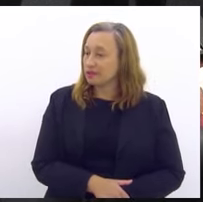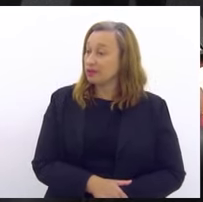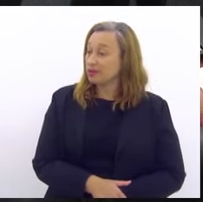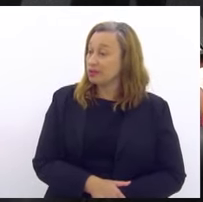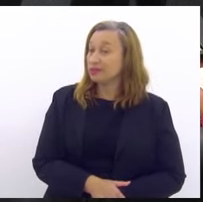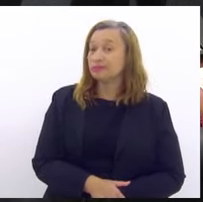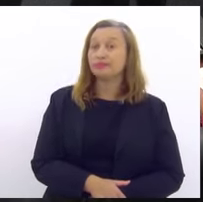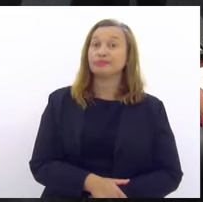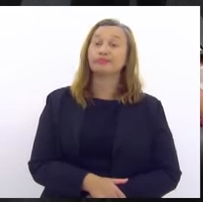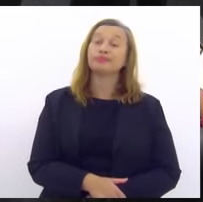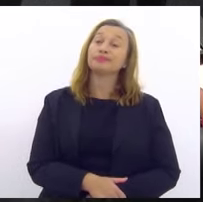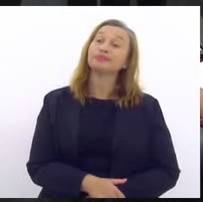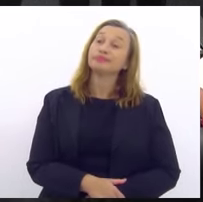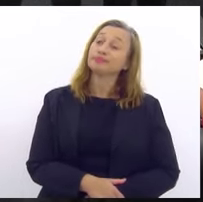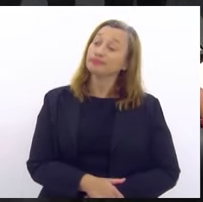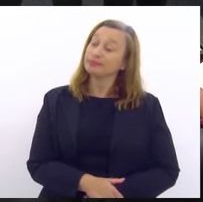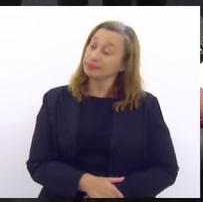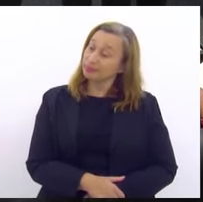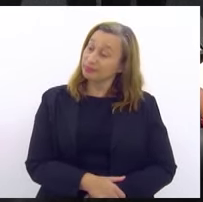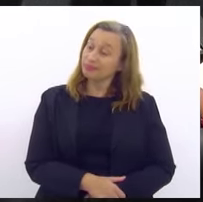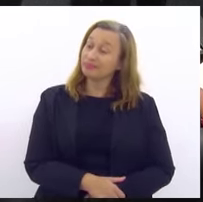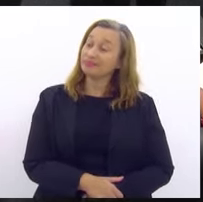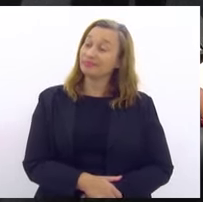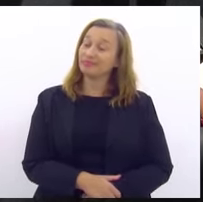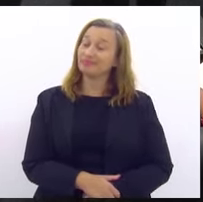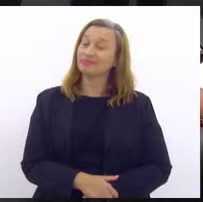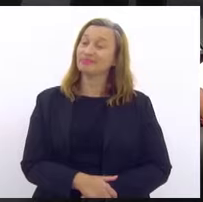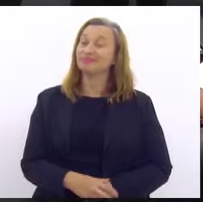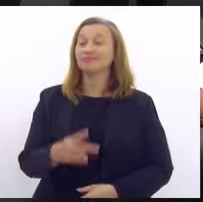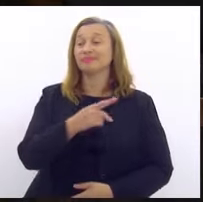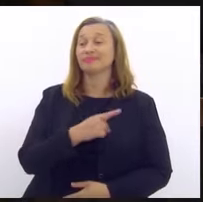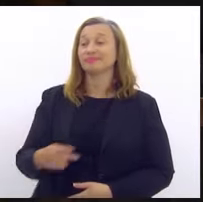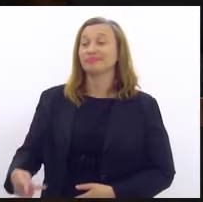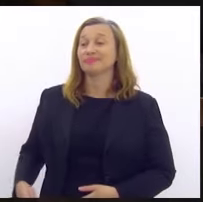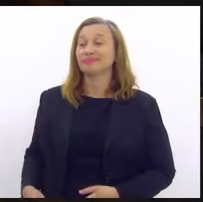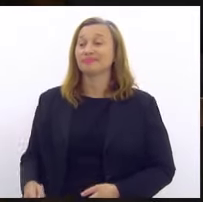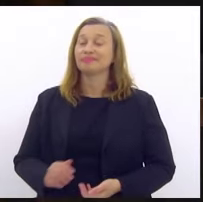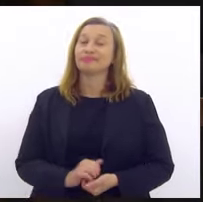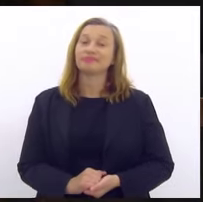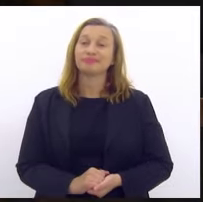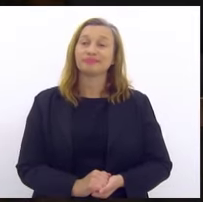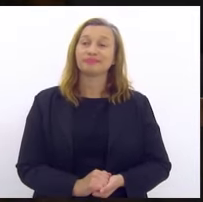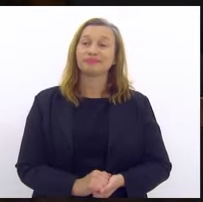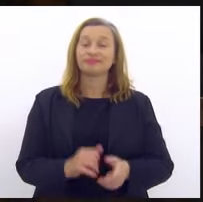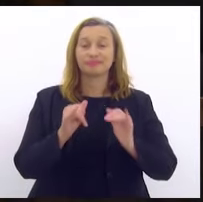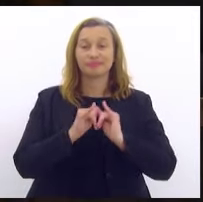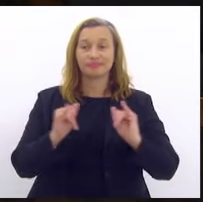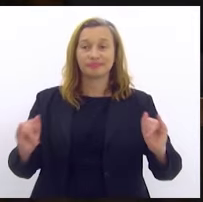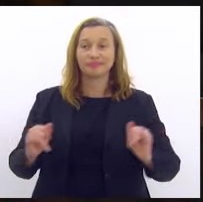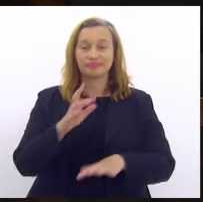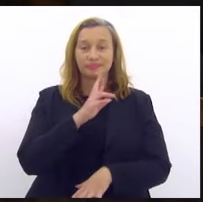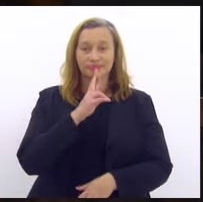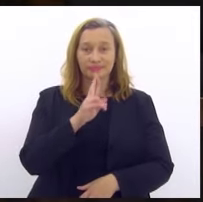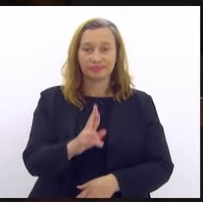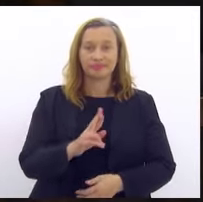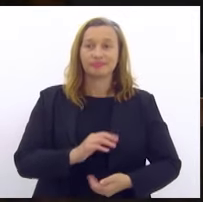Tá, perfeito. A presidência proclama o